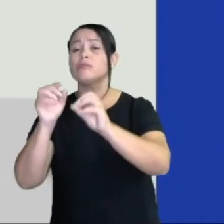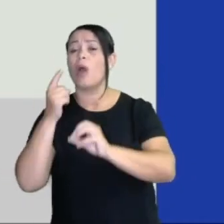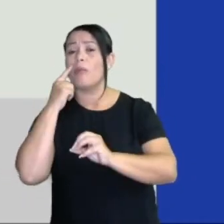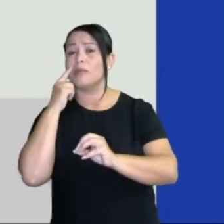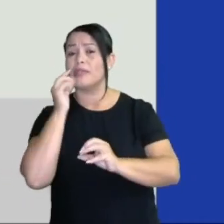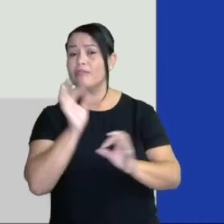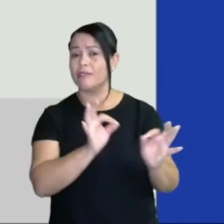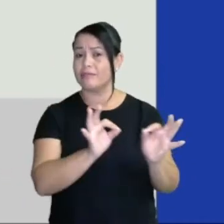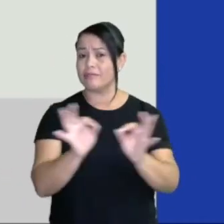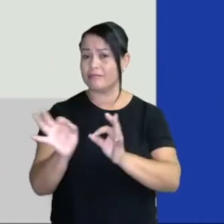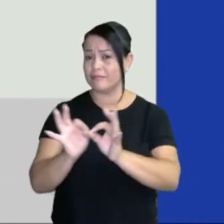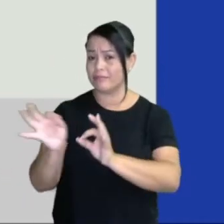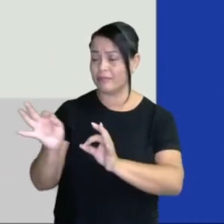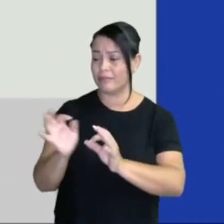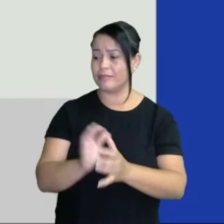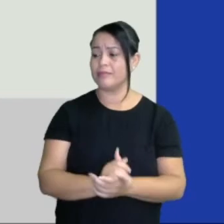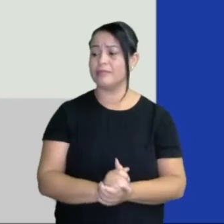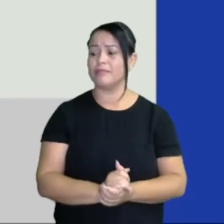em ordem